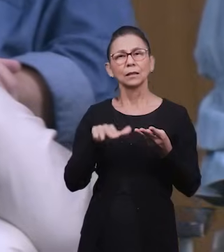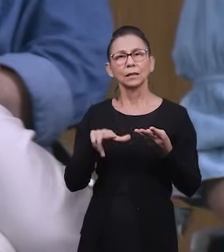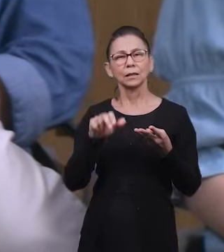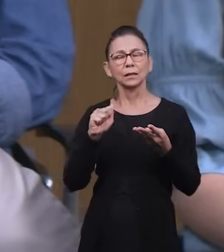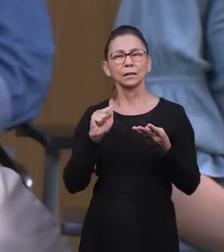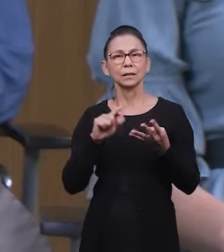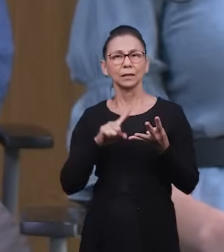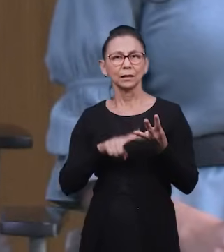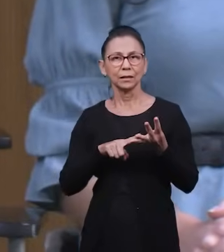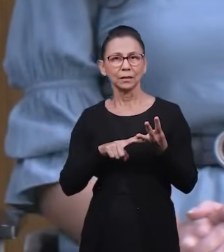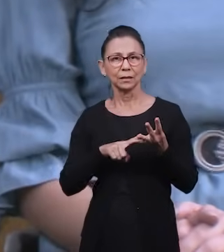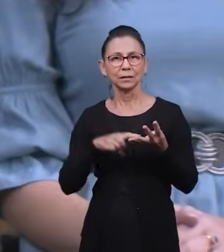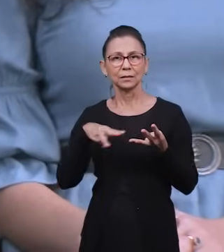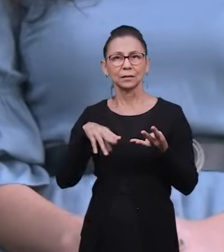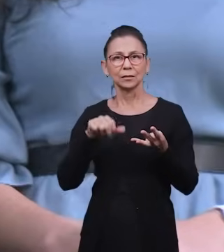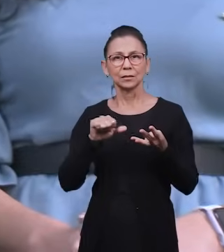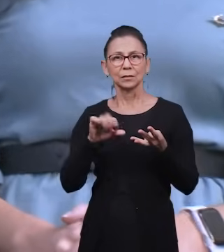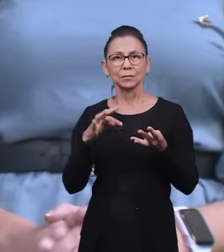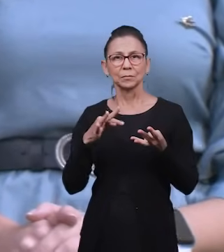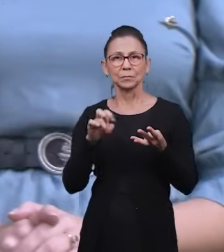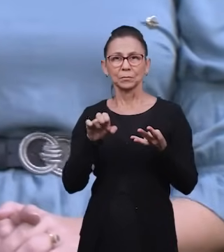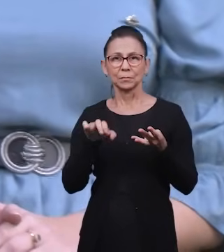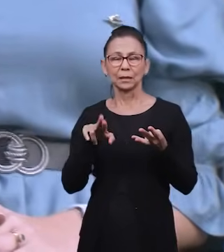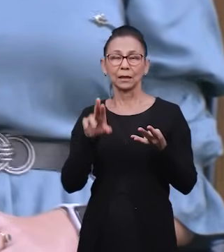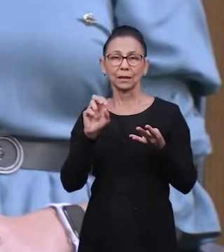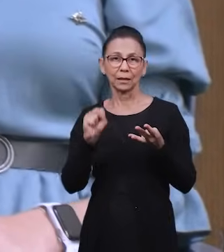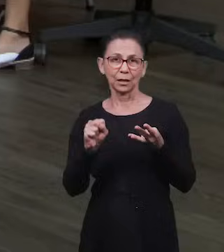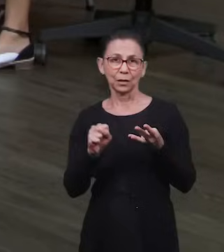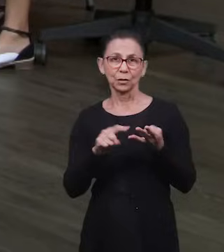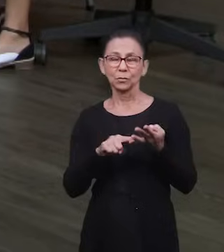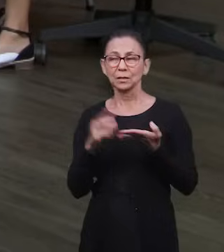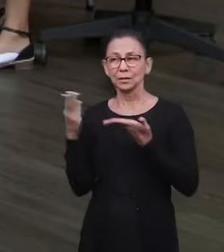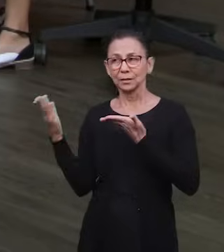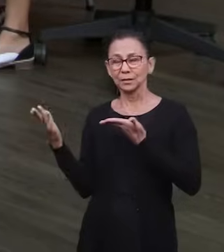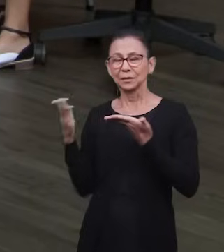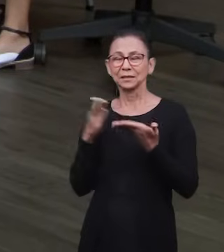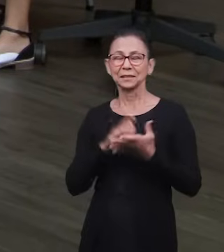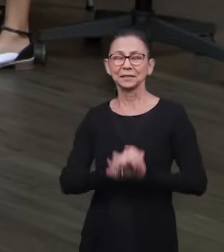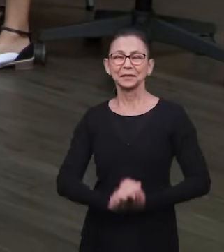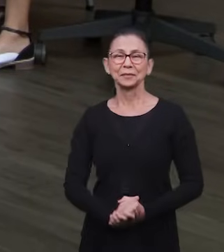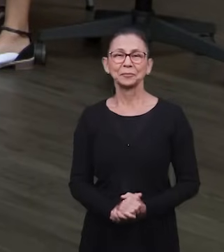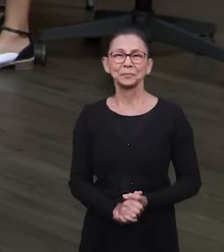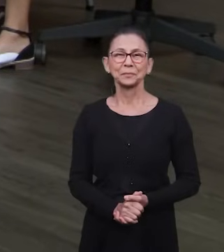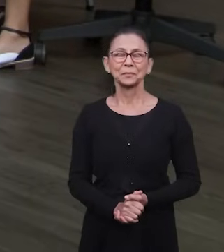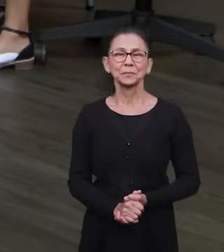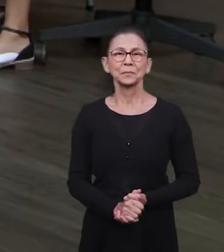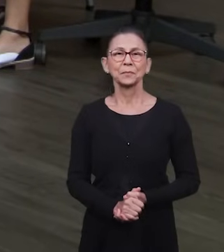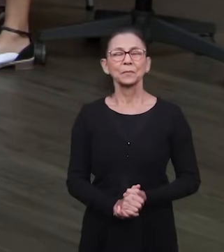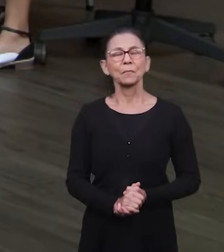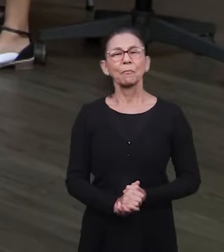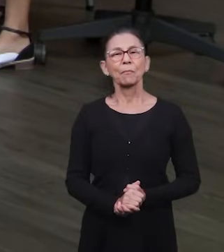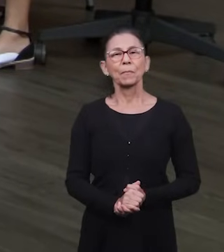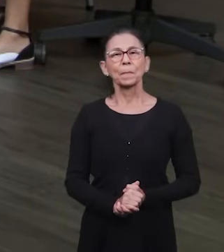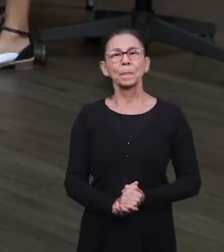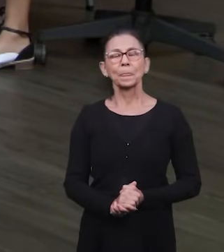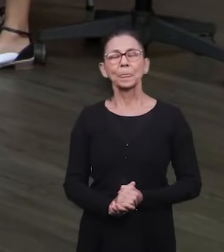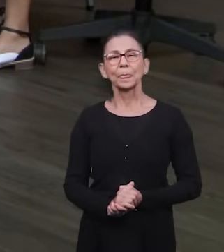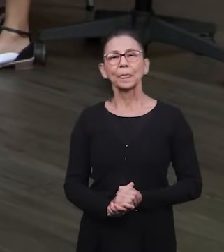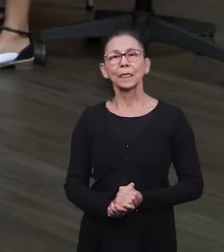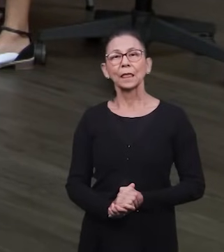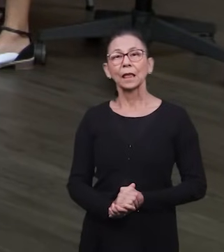e também a Betânia Calduro, que está aqui ao meu lado. Glória a Jesus. Muito bem. Pessoal que está participando com a gente hoje